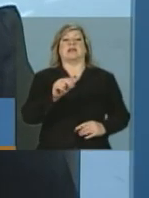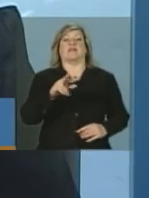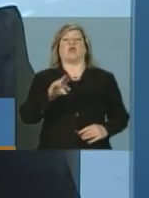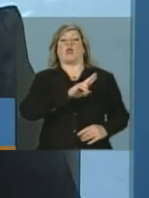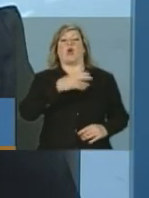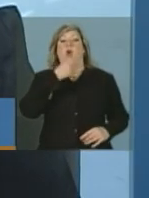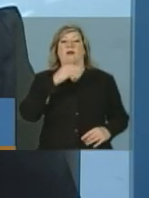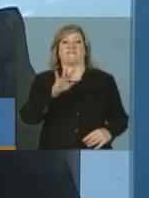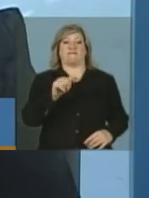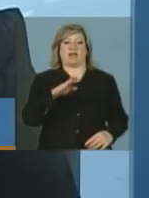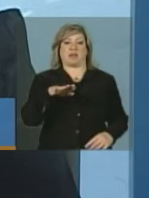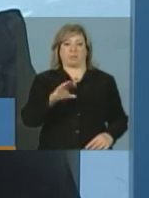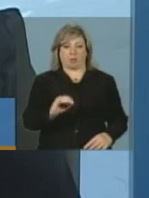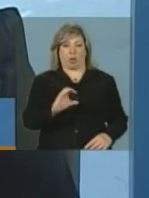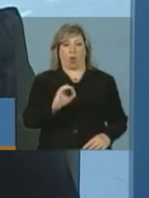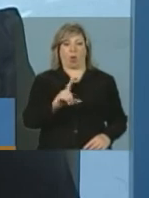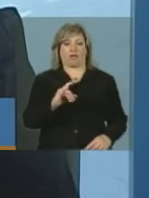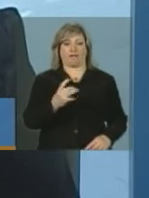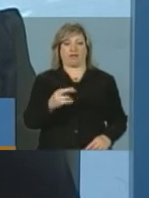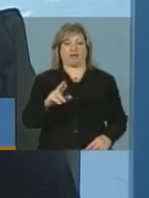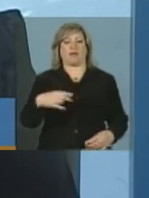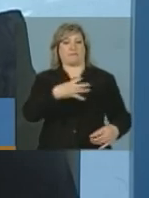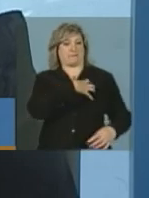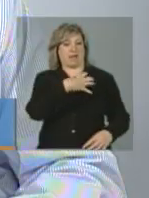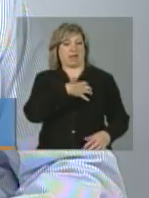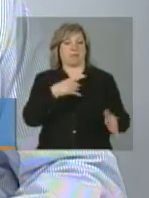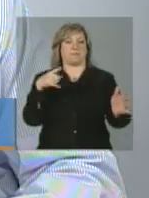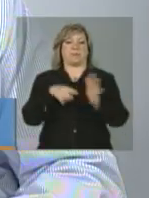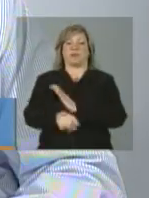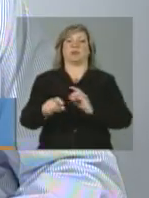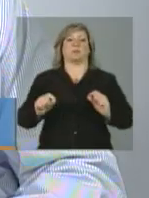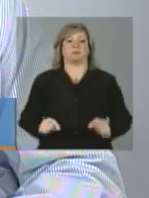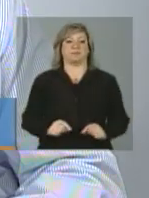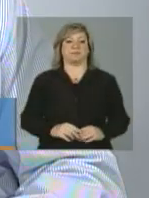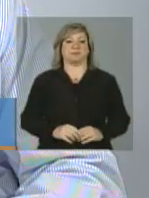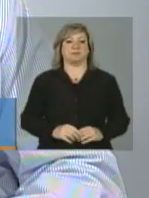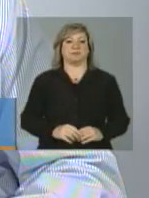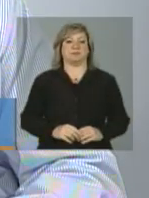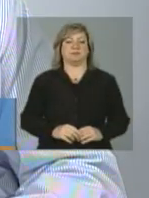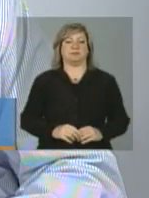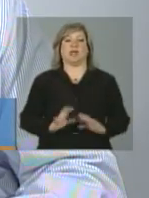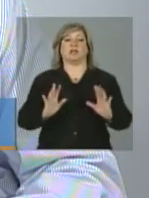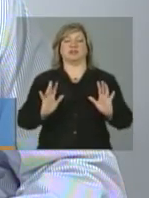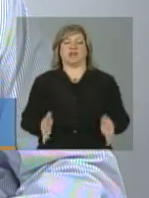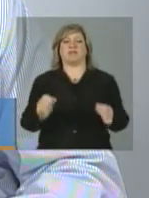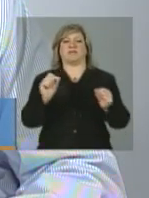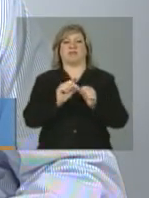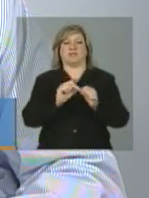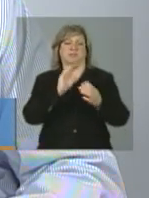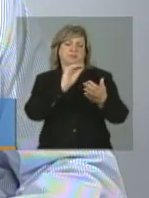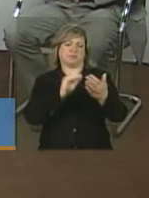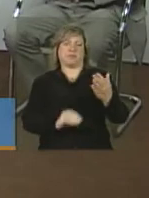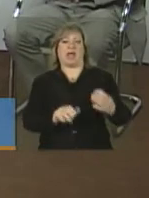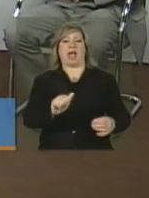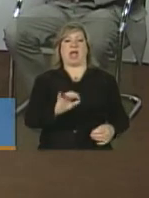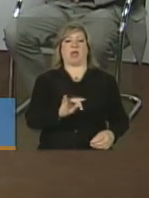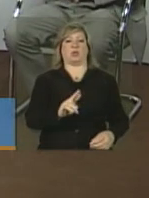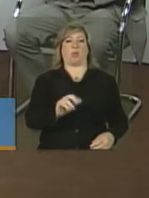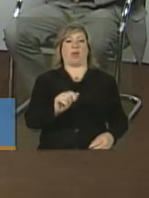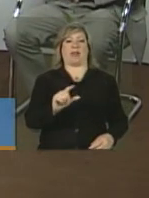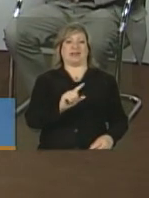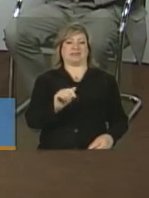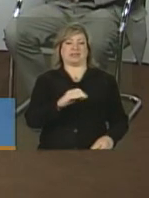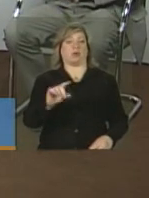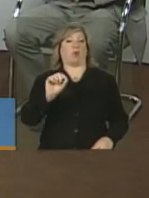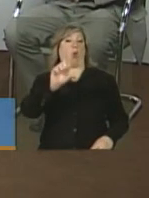Fábio S. Oliveira, de Apuarema, na Bahia, pergunta o seguinte: foram feitas as atualizações no CadSuas há